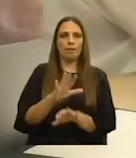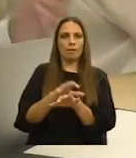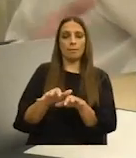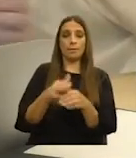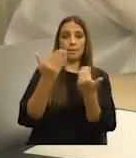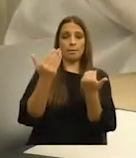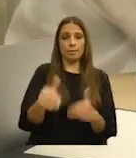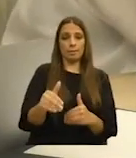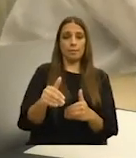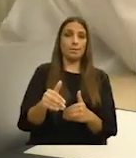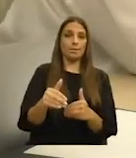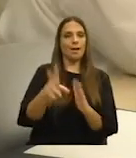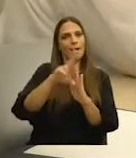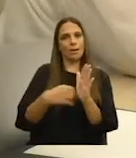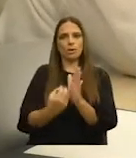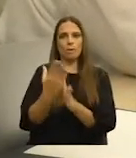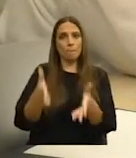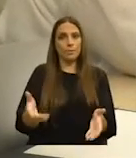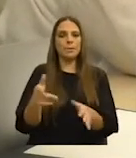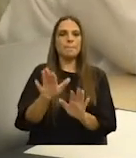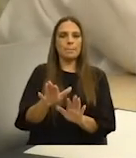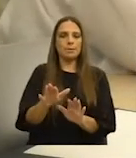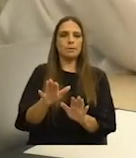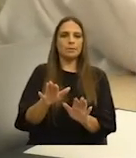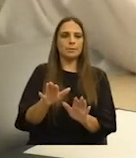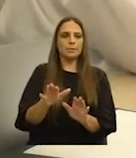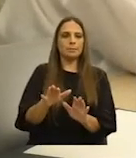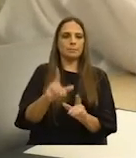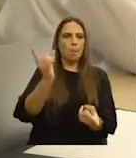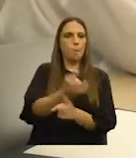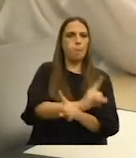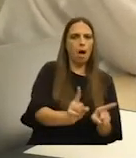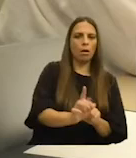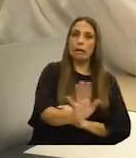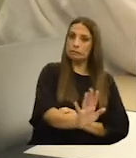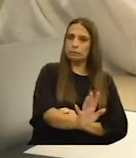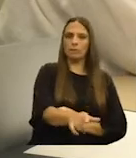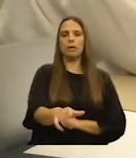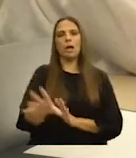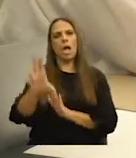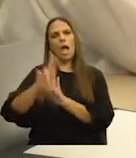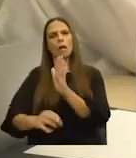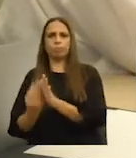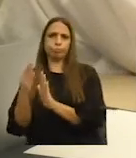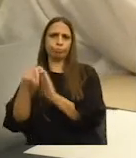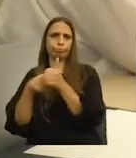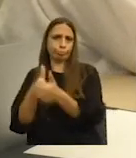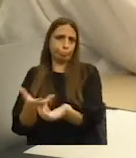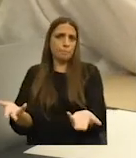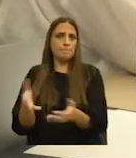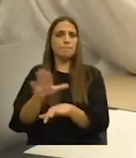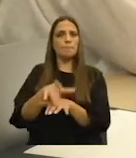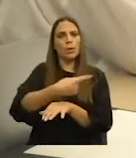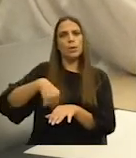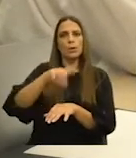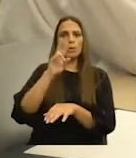limitação e a regulação desta atividade, mas ao invés da sua proibição, a sua regulação. Por isso, também